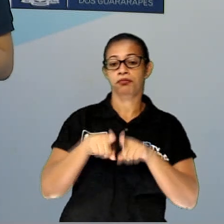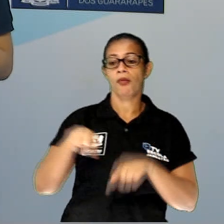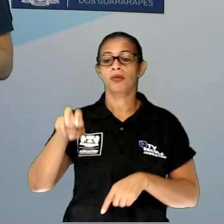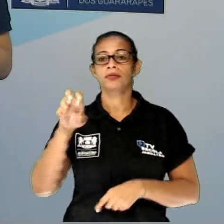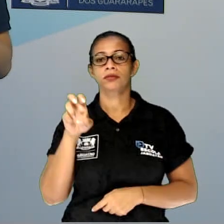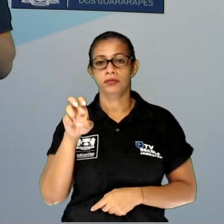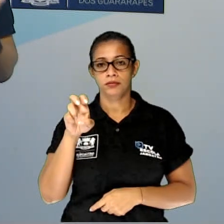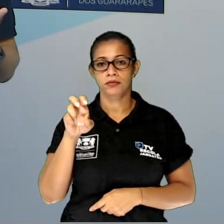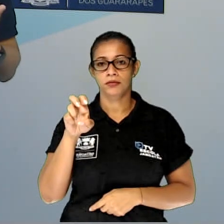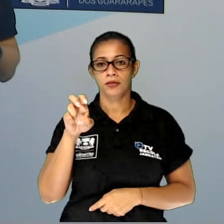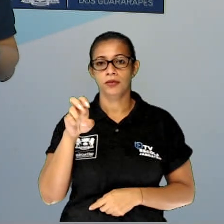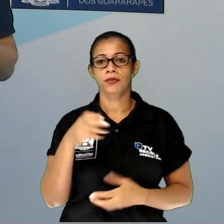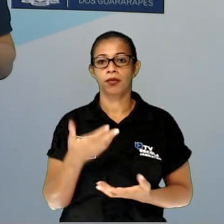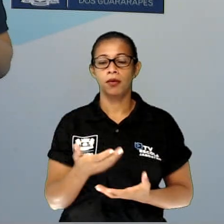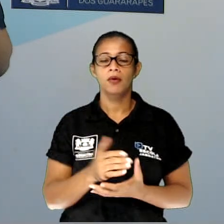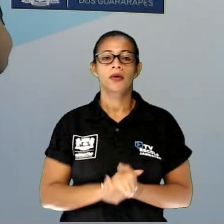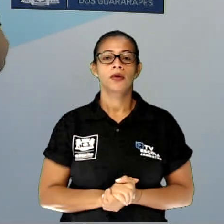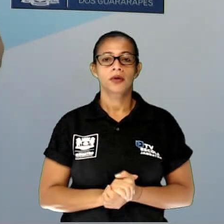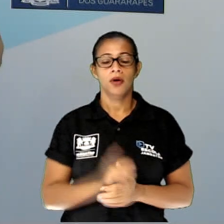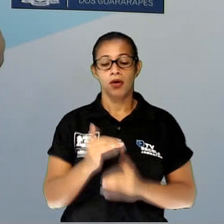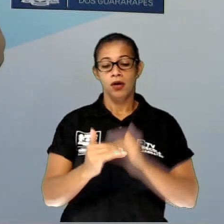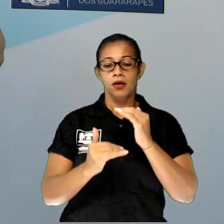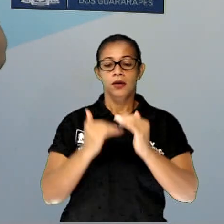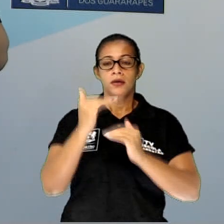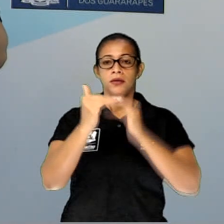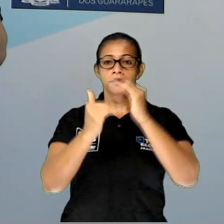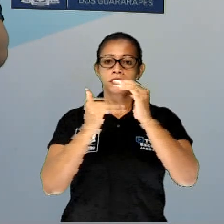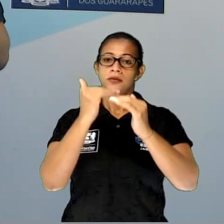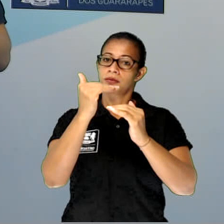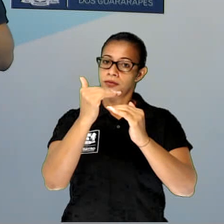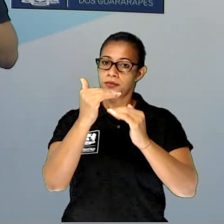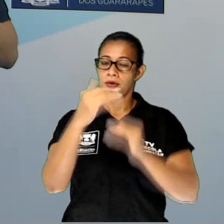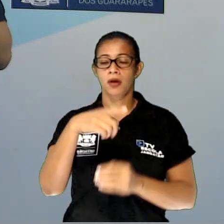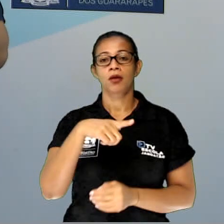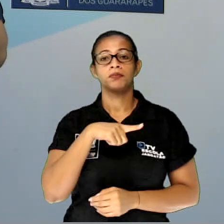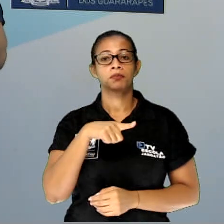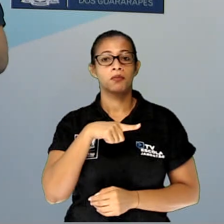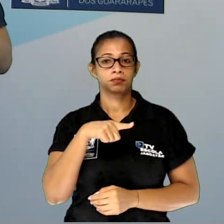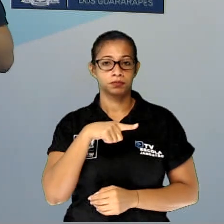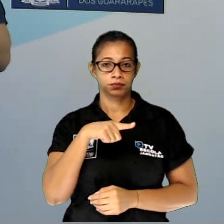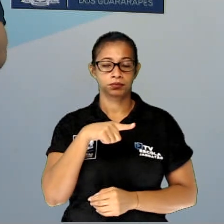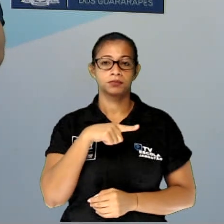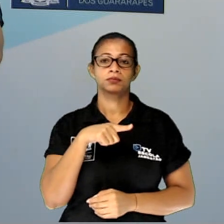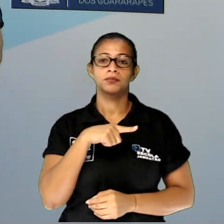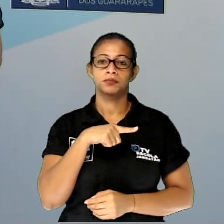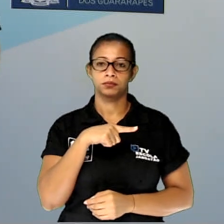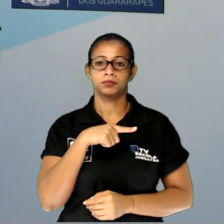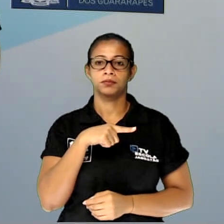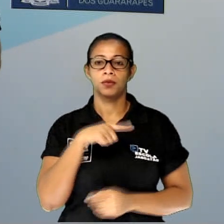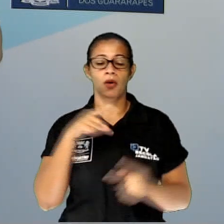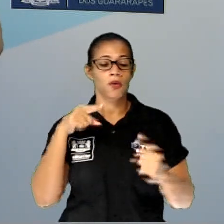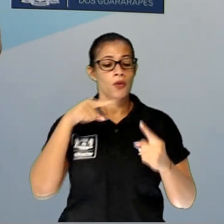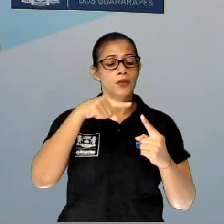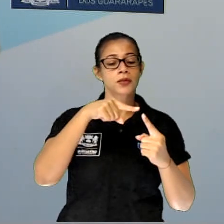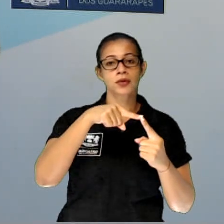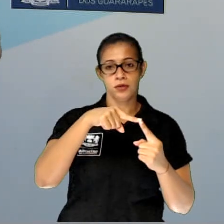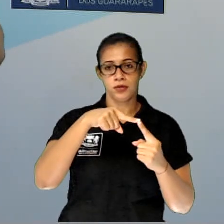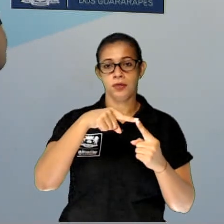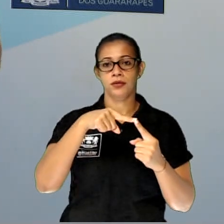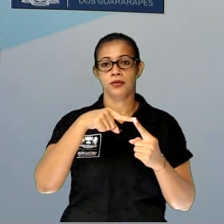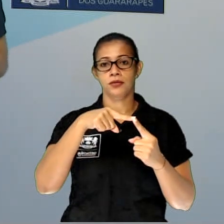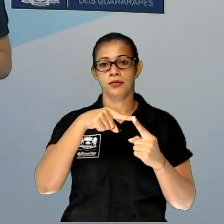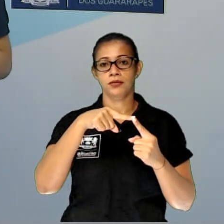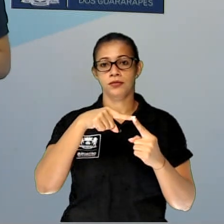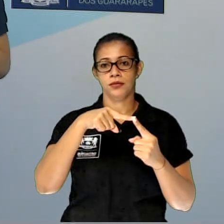desenvolvimentista. O que é isso, Ele tinha o objetivo de desenvolver e modernizar o Brasil 50 anos